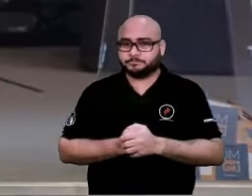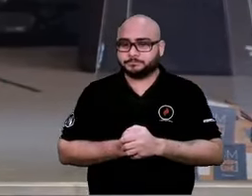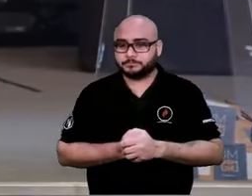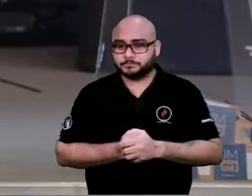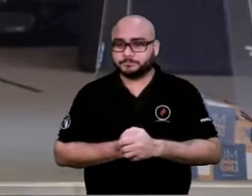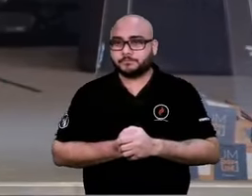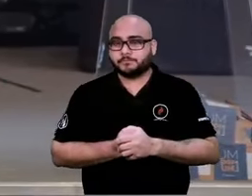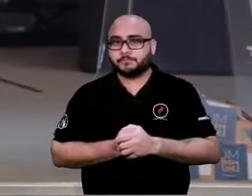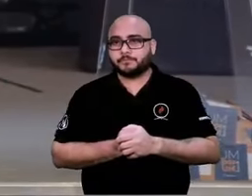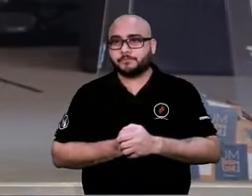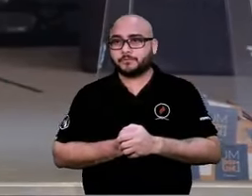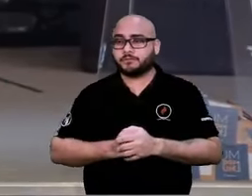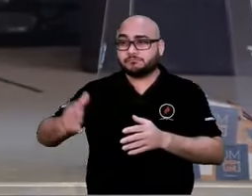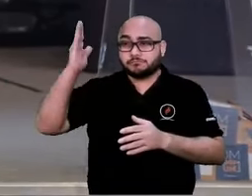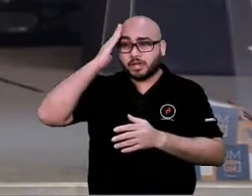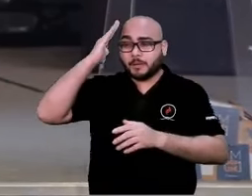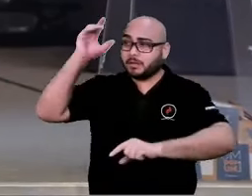Sabe o que que Romão está dizendo?